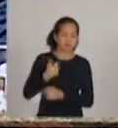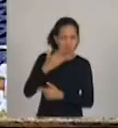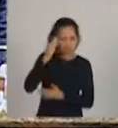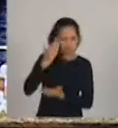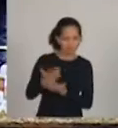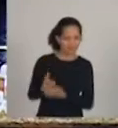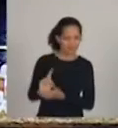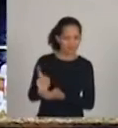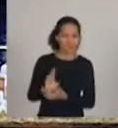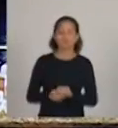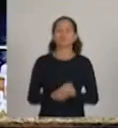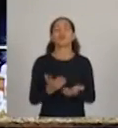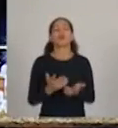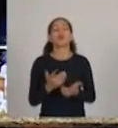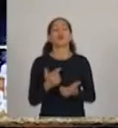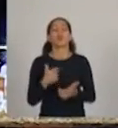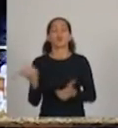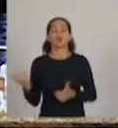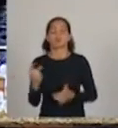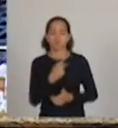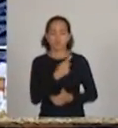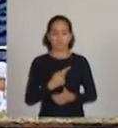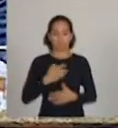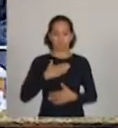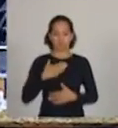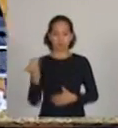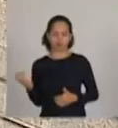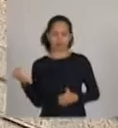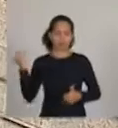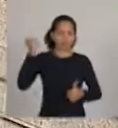Transfiro nesse momento a presidência para o deputado Dari Pagung.